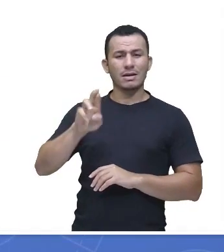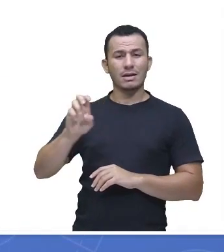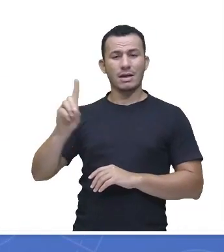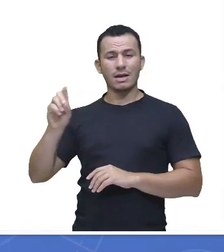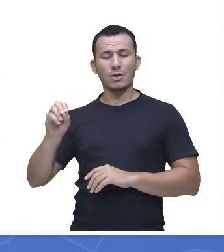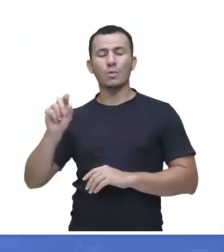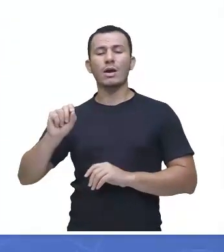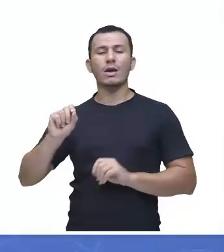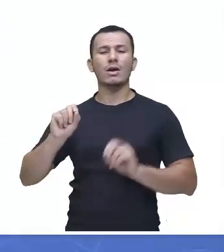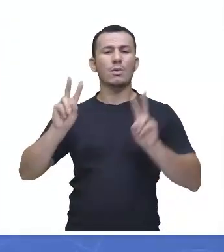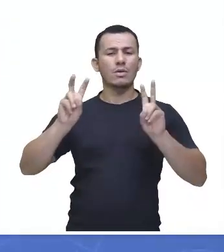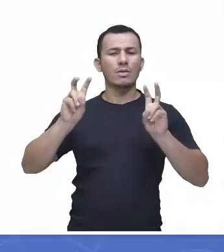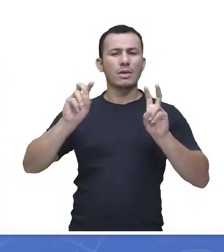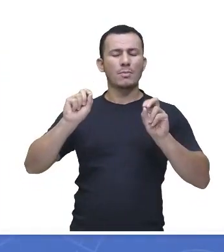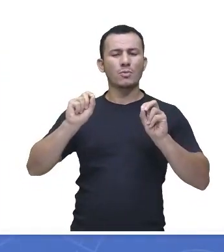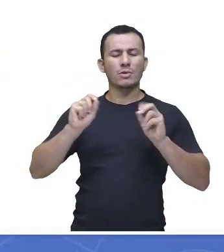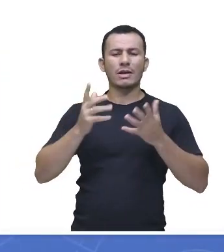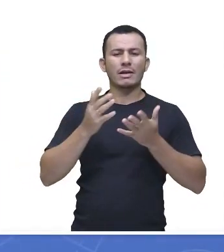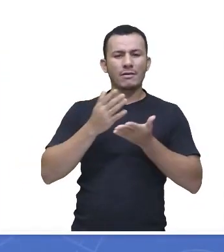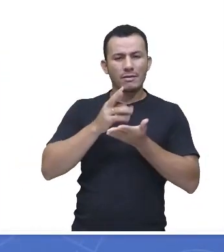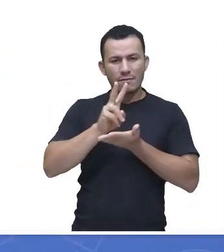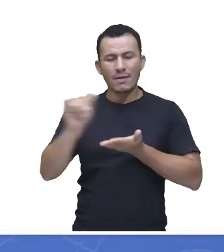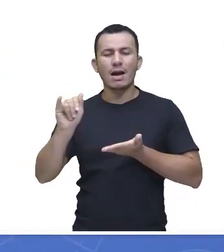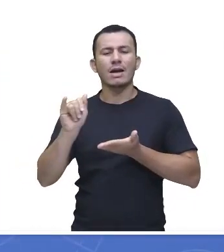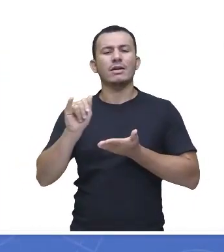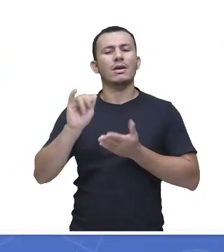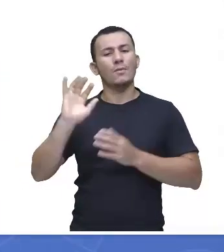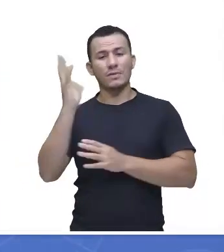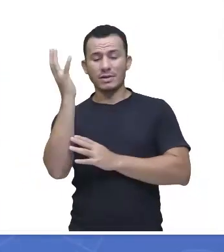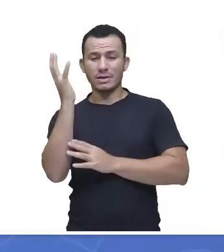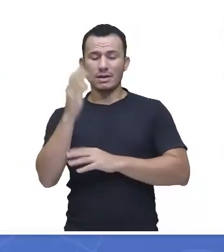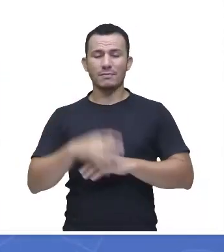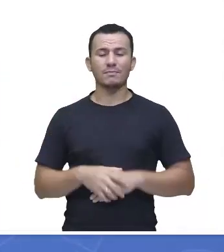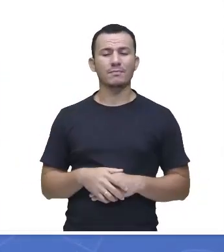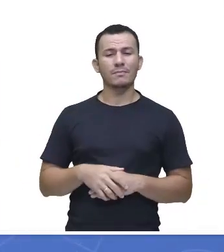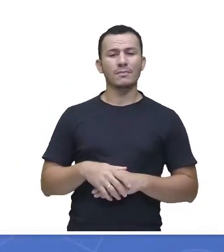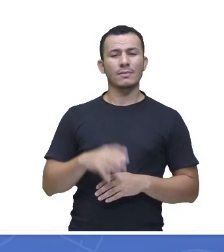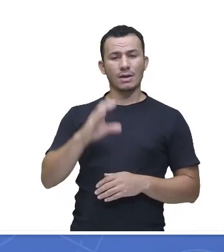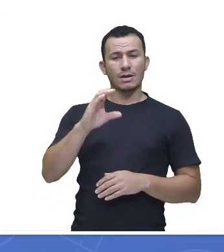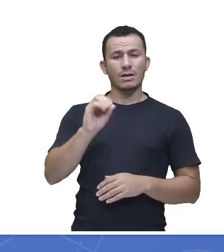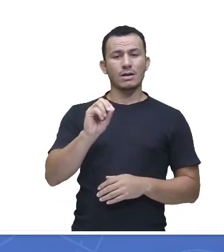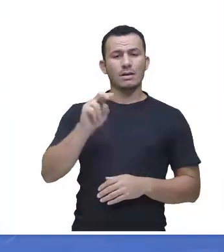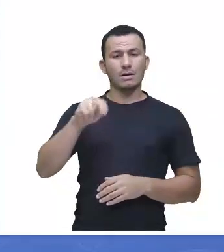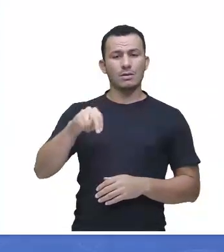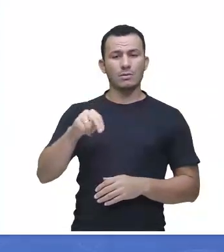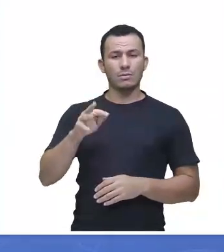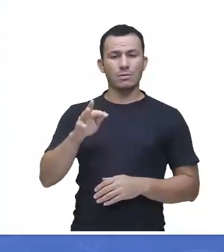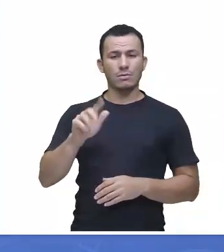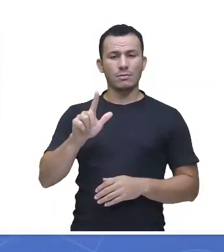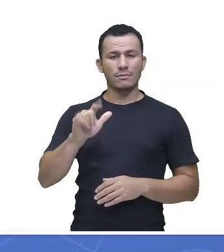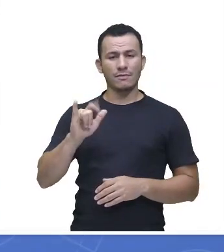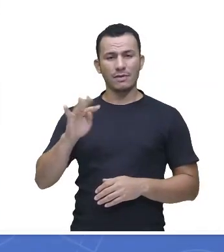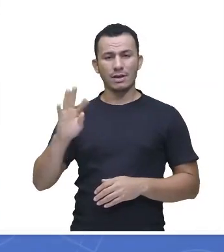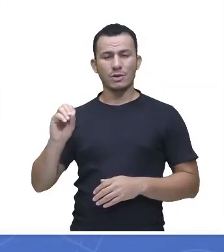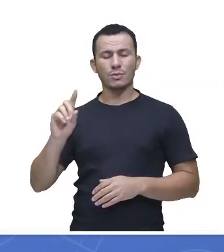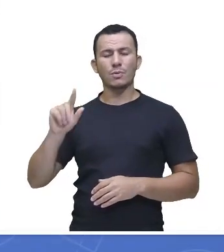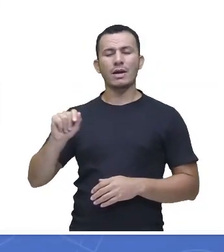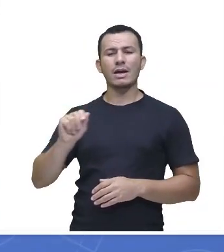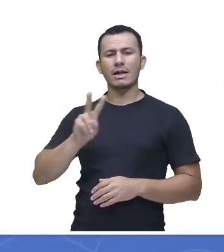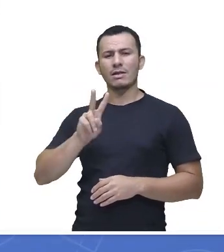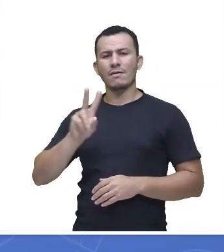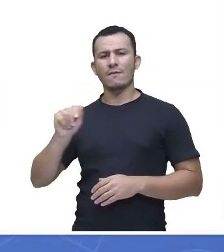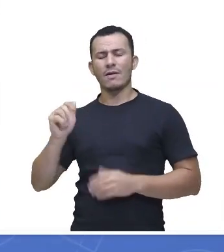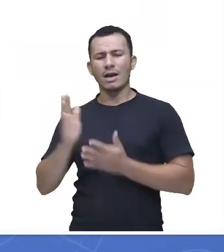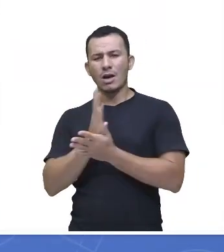do texto, não é? E o conflito é aquela situação tensa, a percepção de que tem